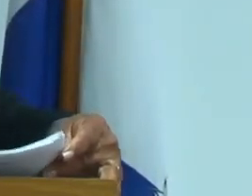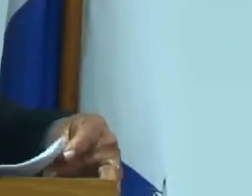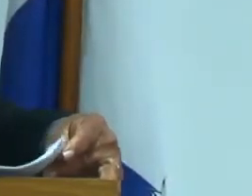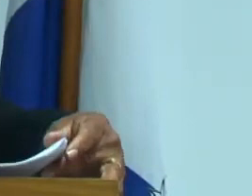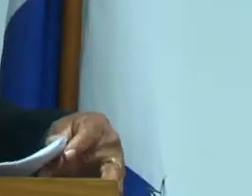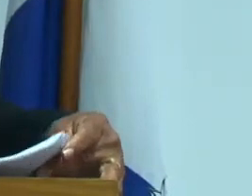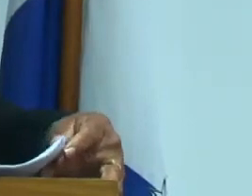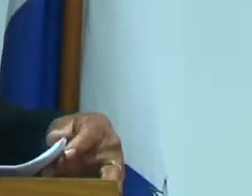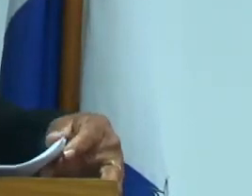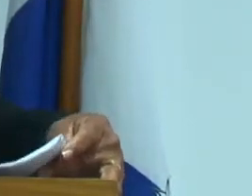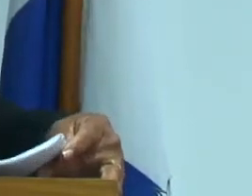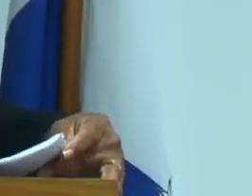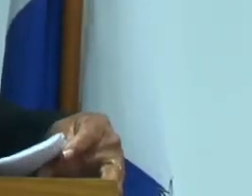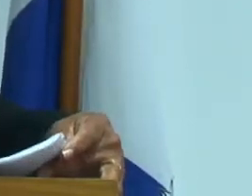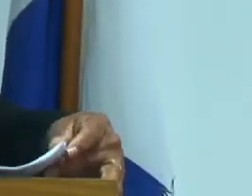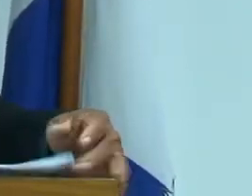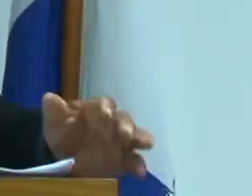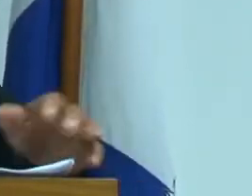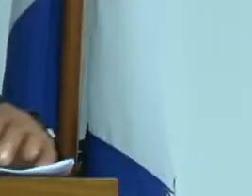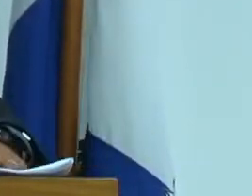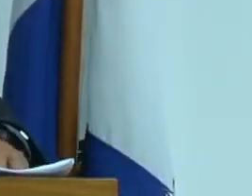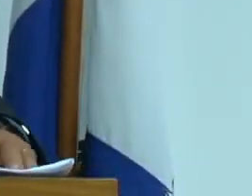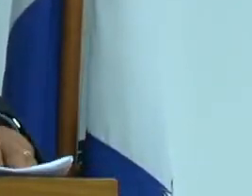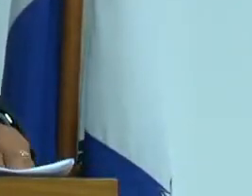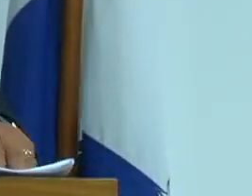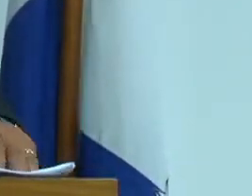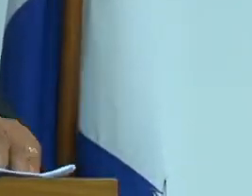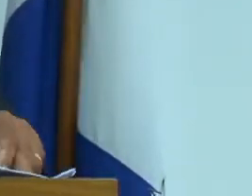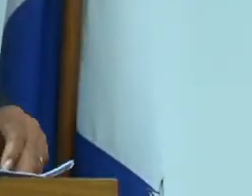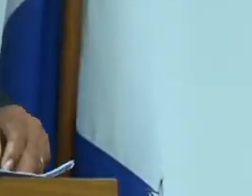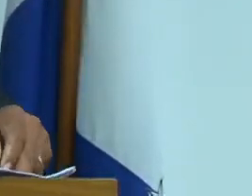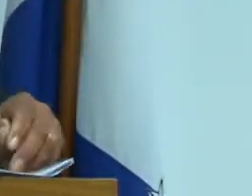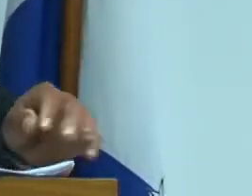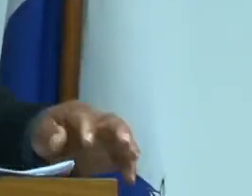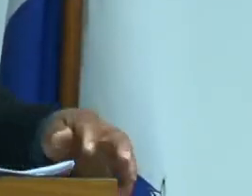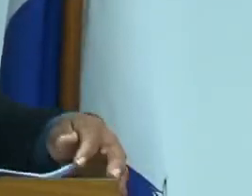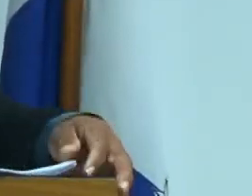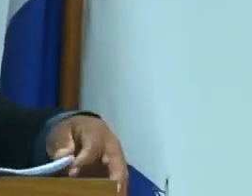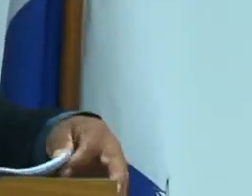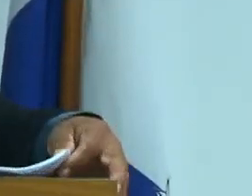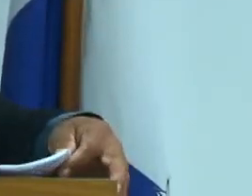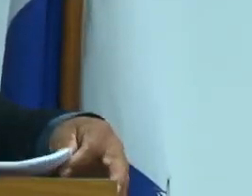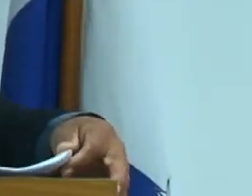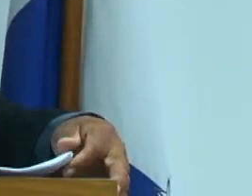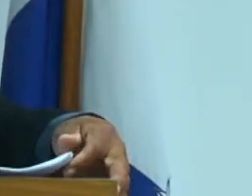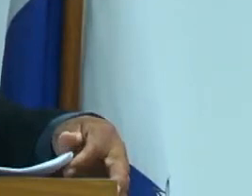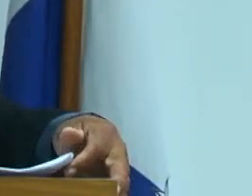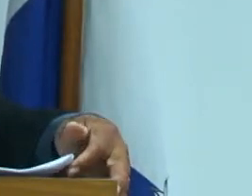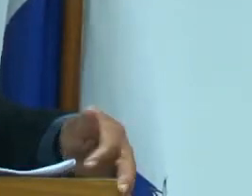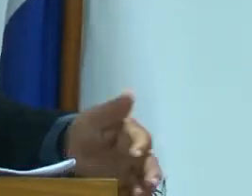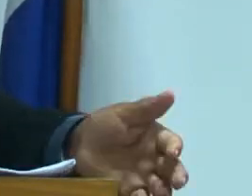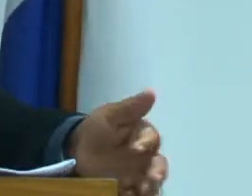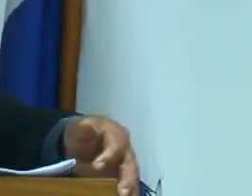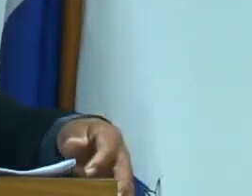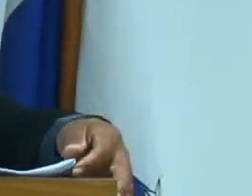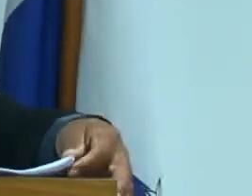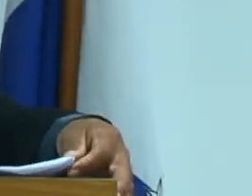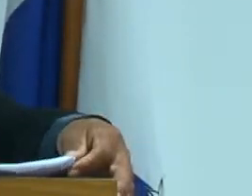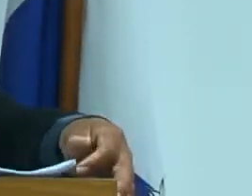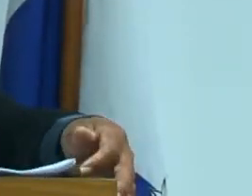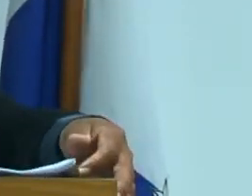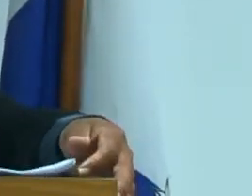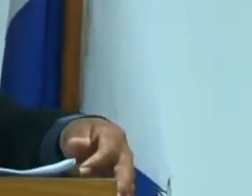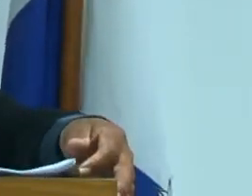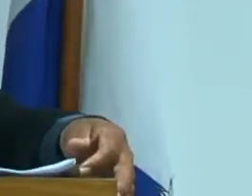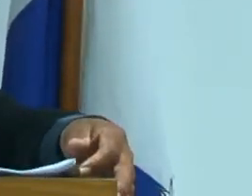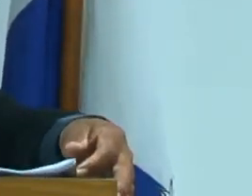a gente tem recebido muita reclamação com respeito à nossa população de Tanguá,